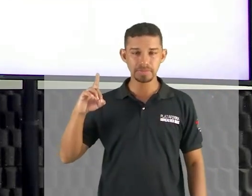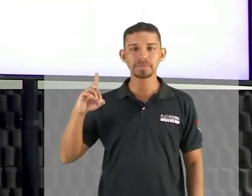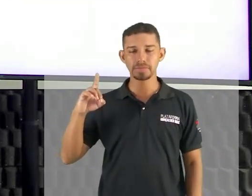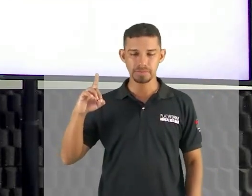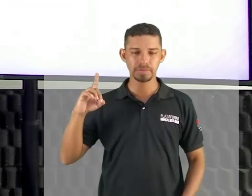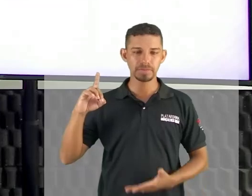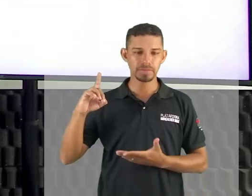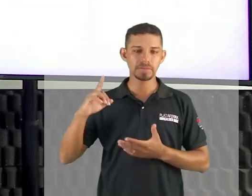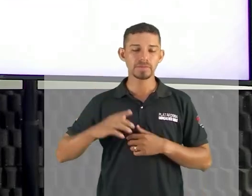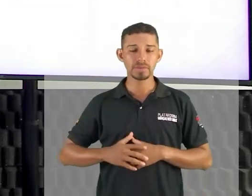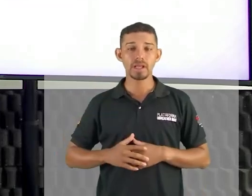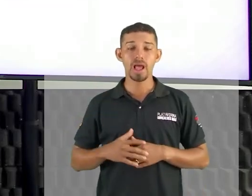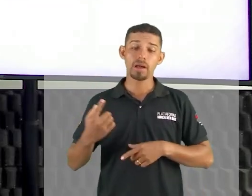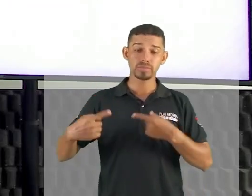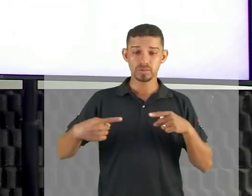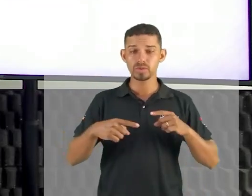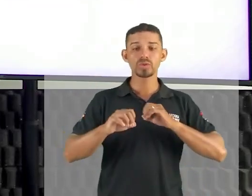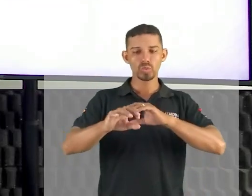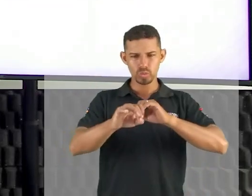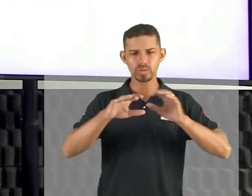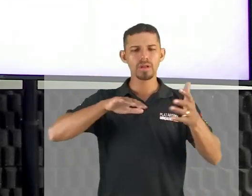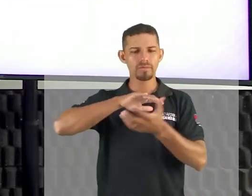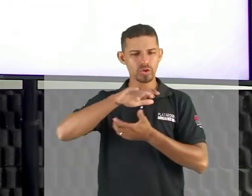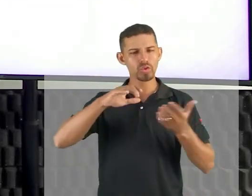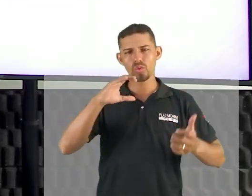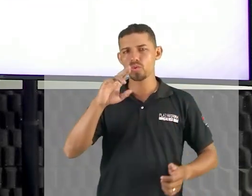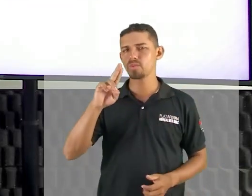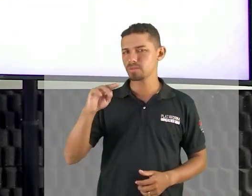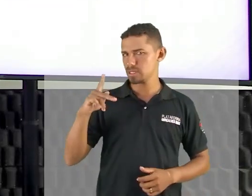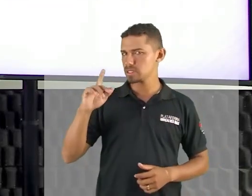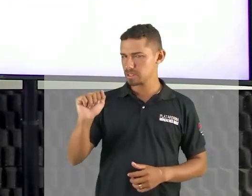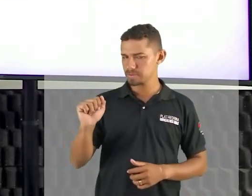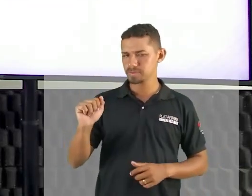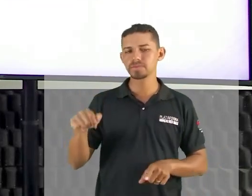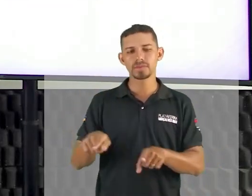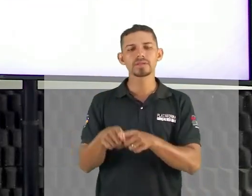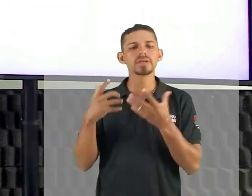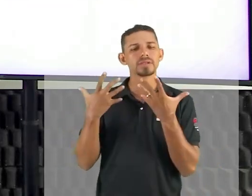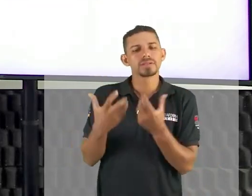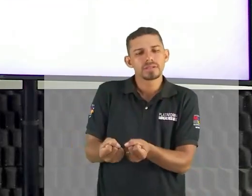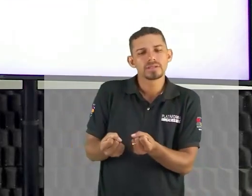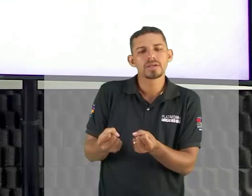D de dado. As políticas educacionais da Revolução Cubana adotaram uma perspectiva racial